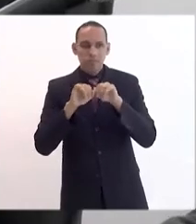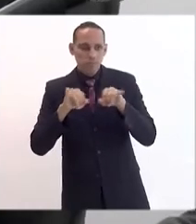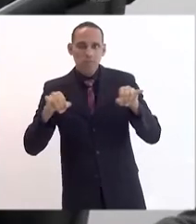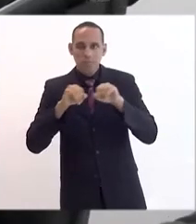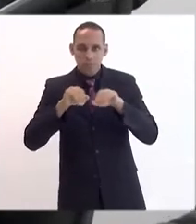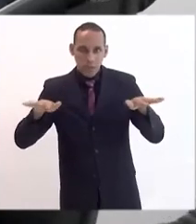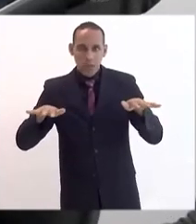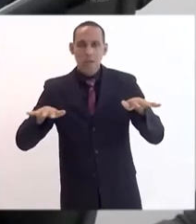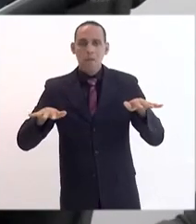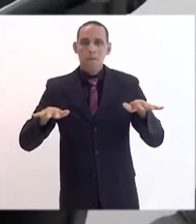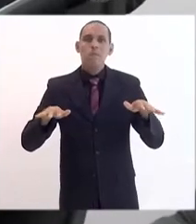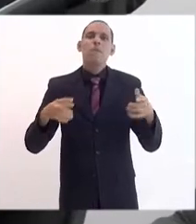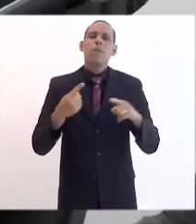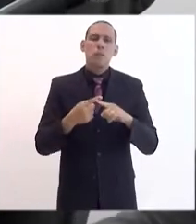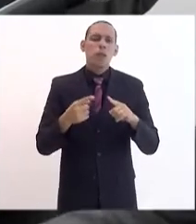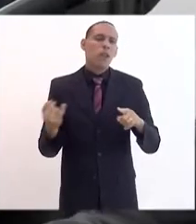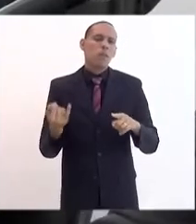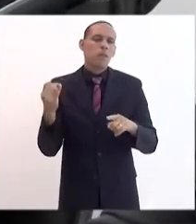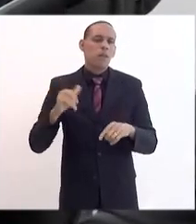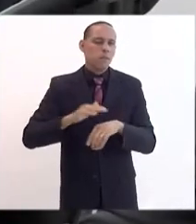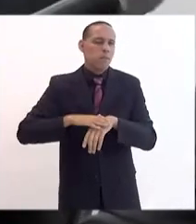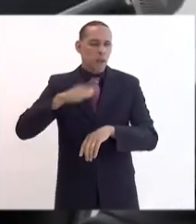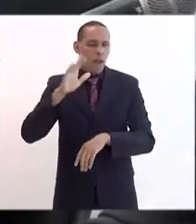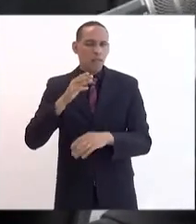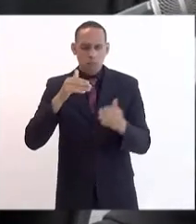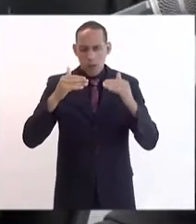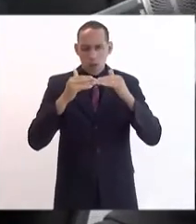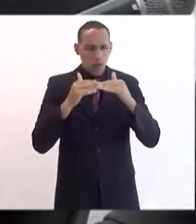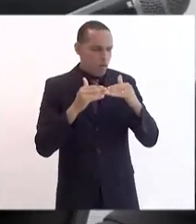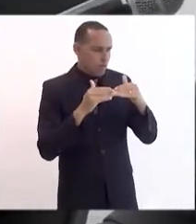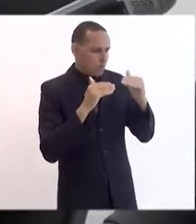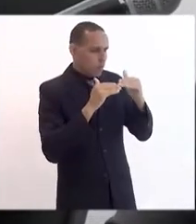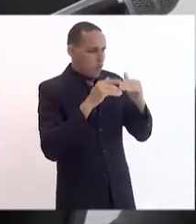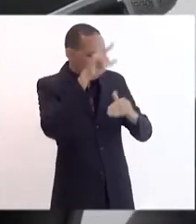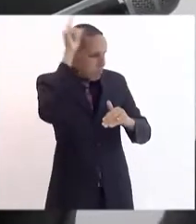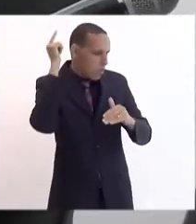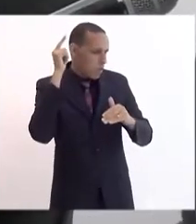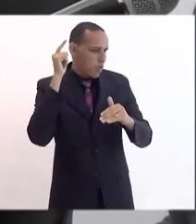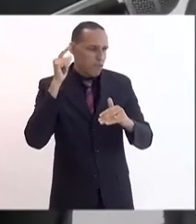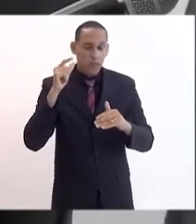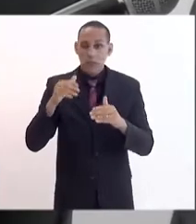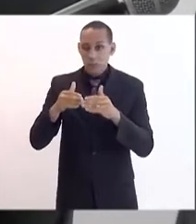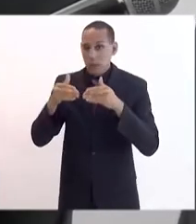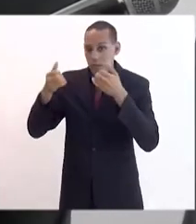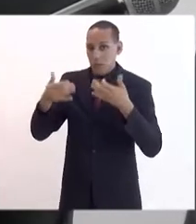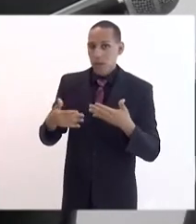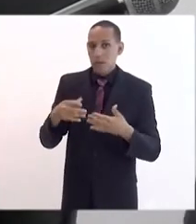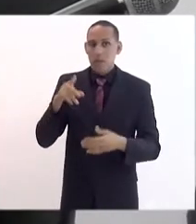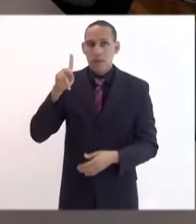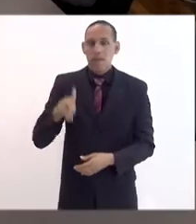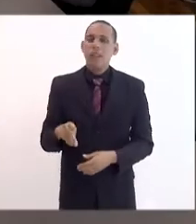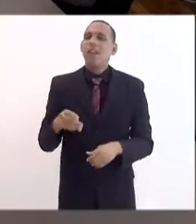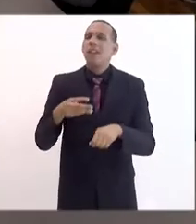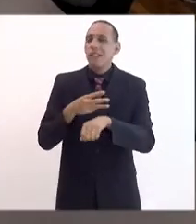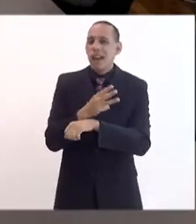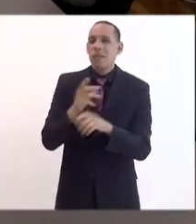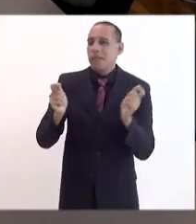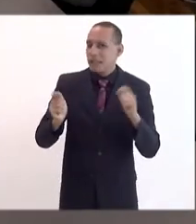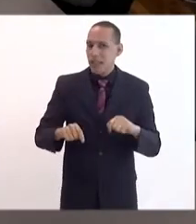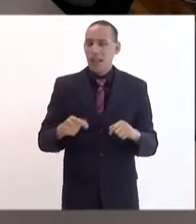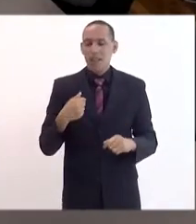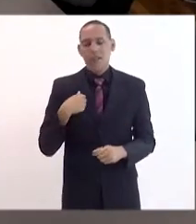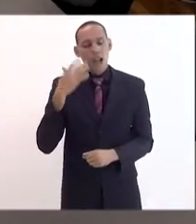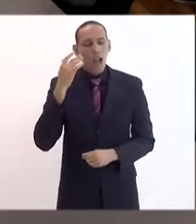no sentido de que haja necessidade, concordamos assim, Luiz Paulo? Pode ser? Aí eu faço... Questão de ordem, presidente. O Zap serve até, eu acho